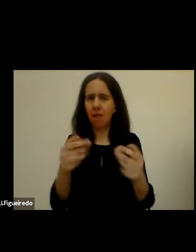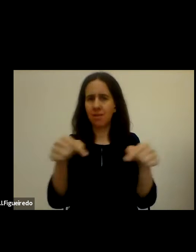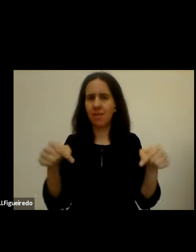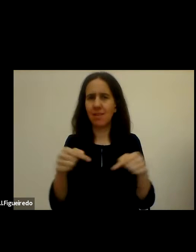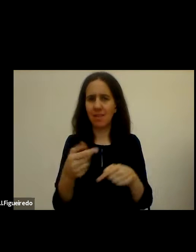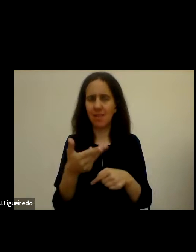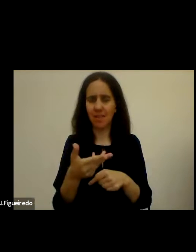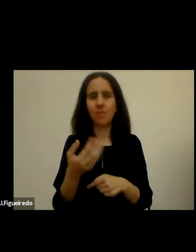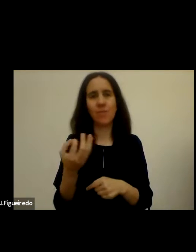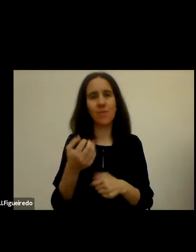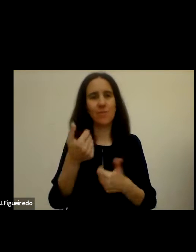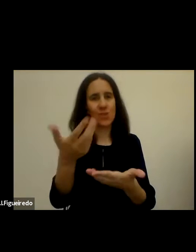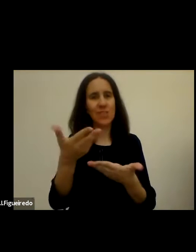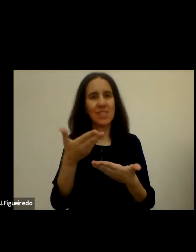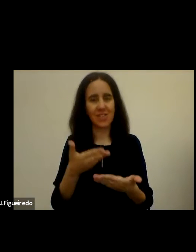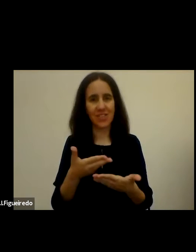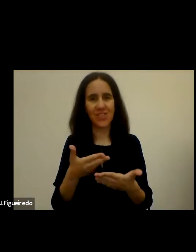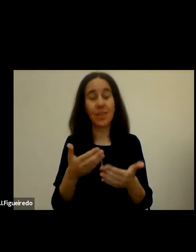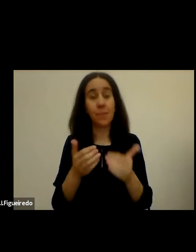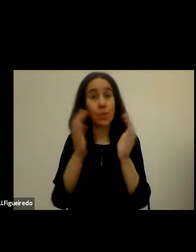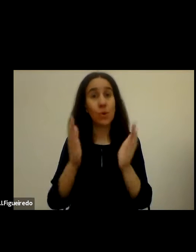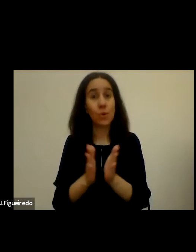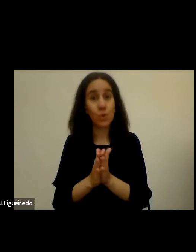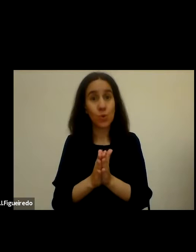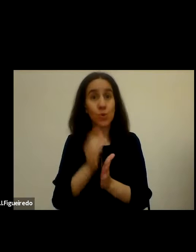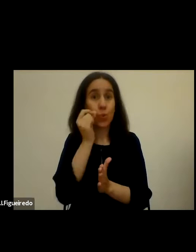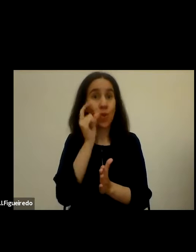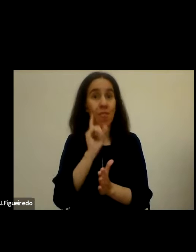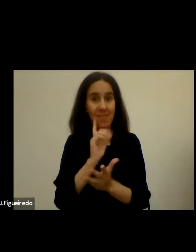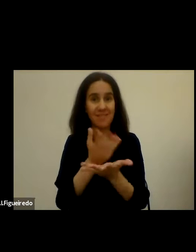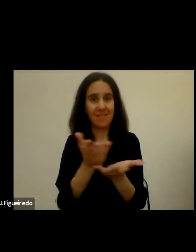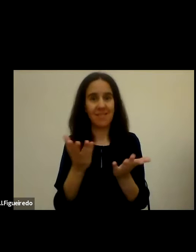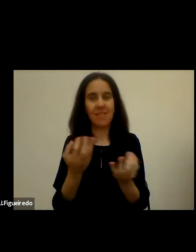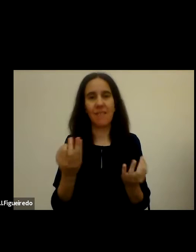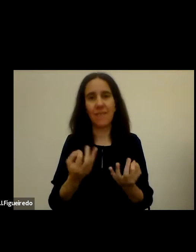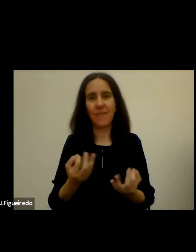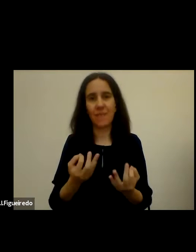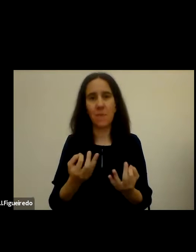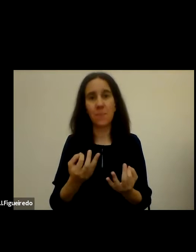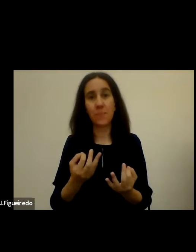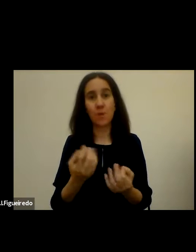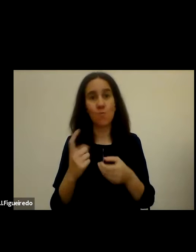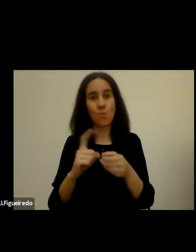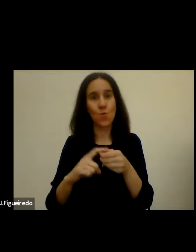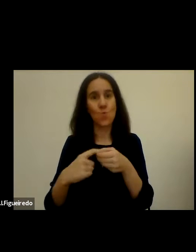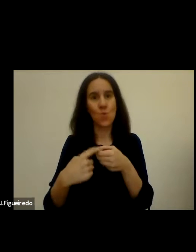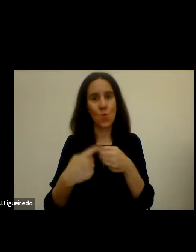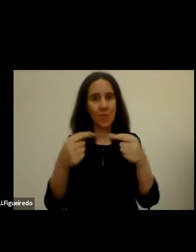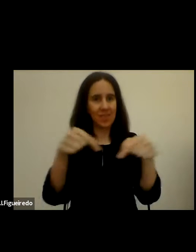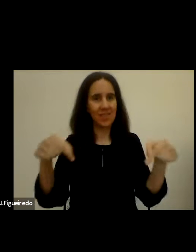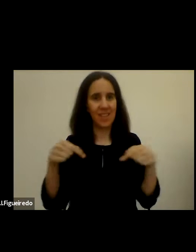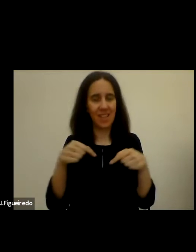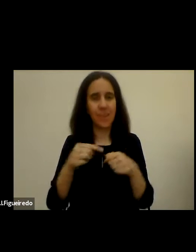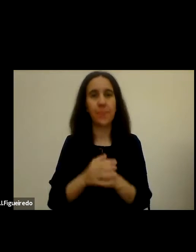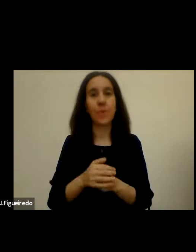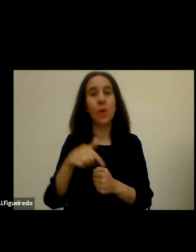e, portanto, dou as boas-vindas a todos e a todas que estão a entrar na nossa sala.